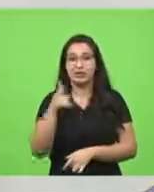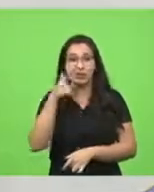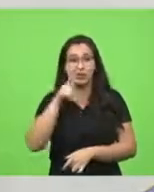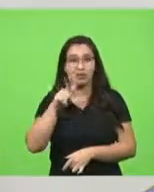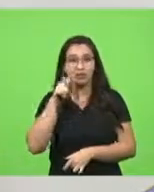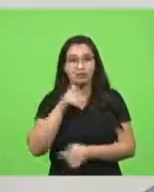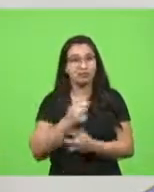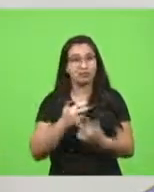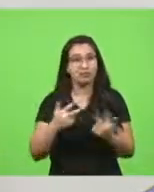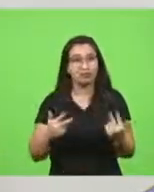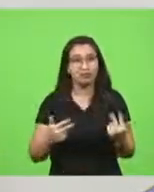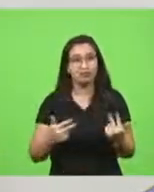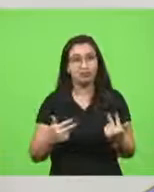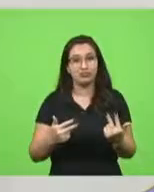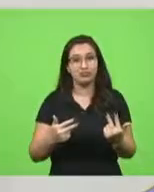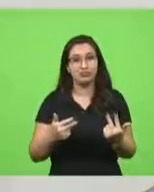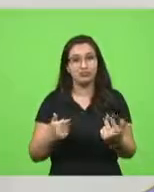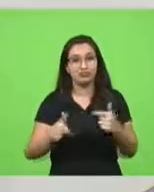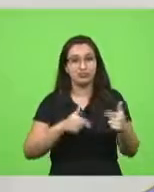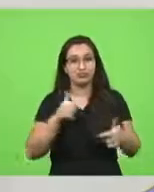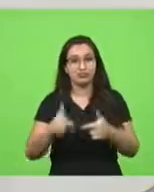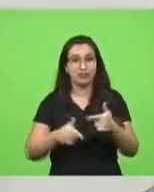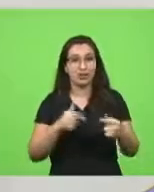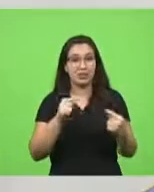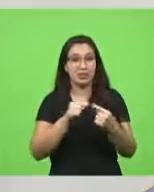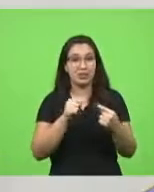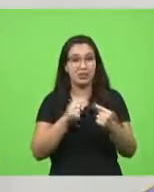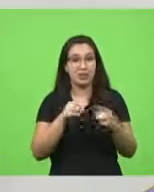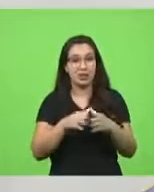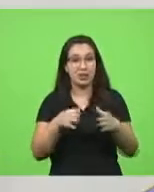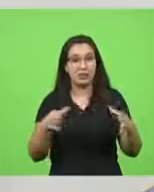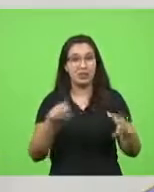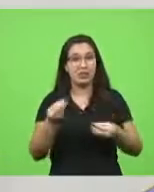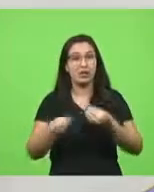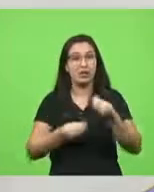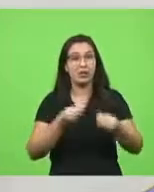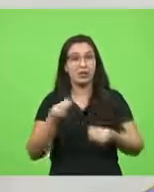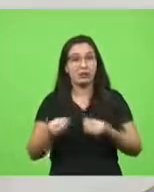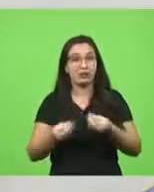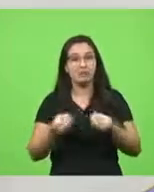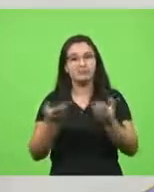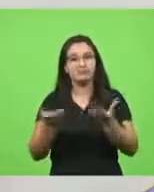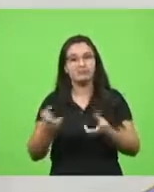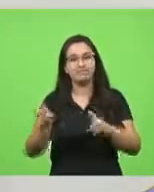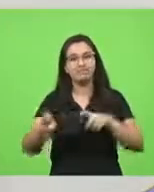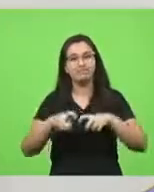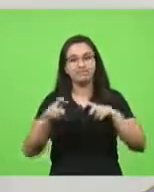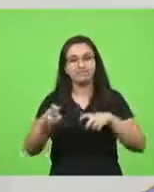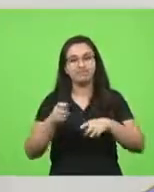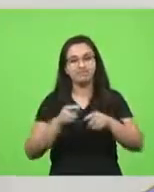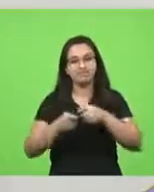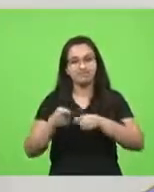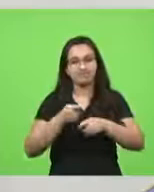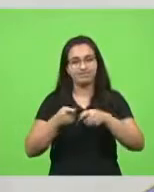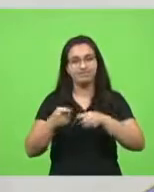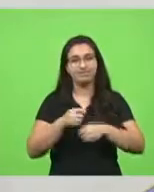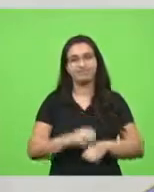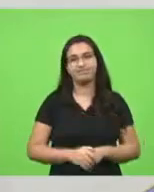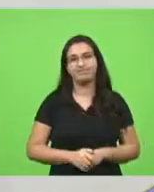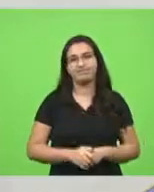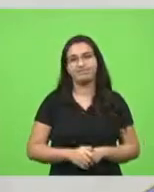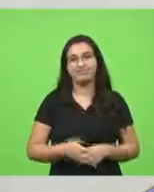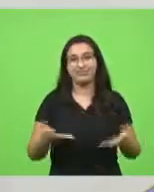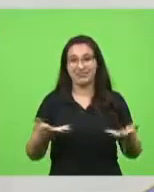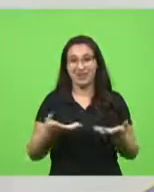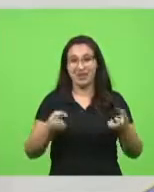que mais gera emprego e que tem sustentado a economia, inclusive nesses momentos de grande adversidade com a